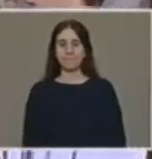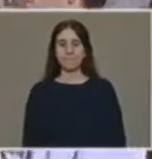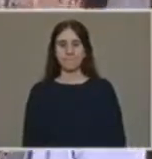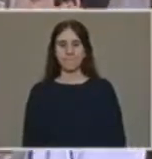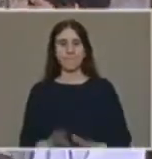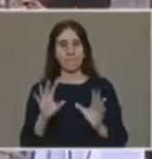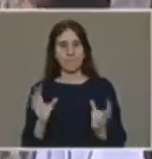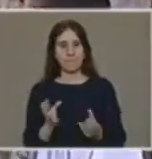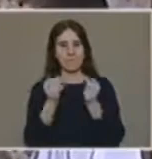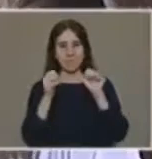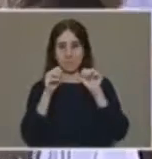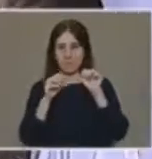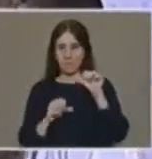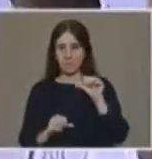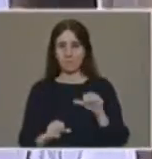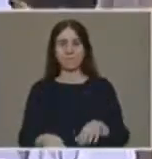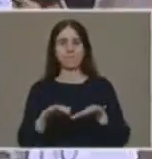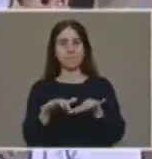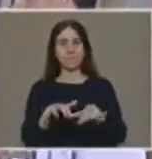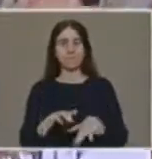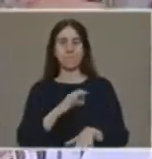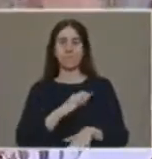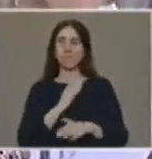Palavra da salvação.